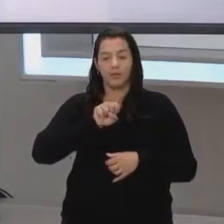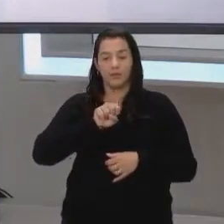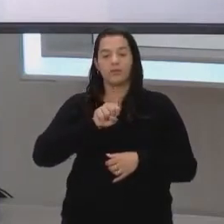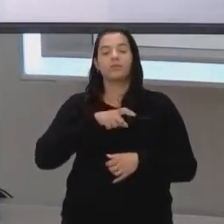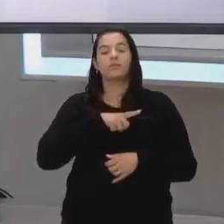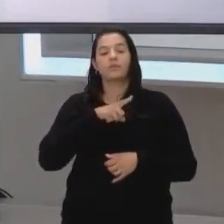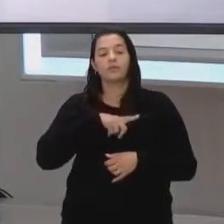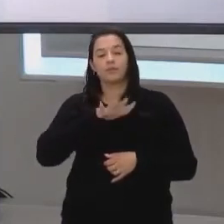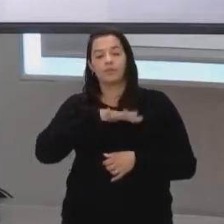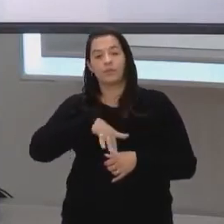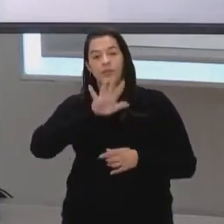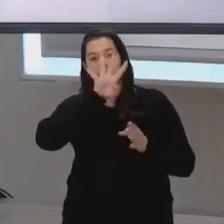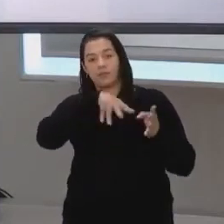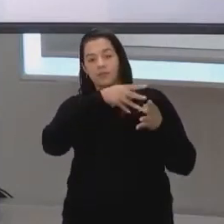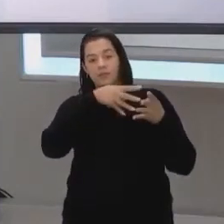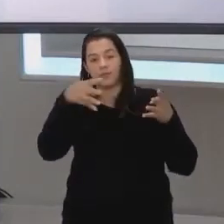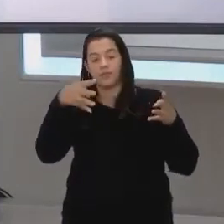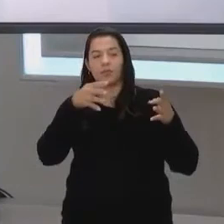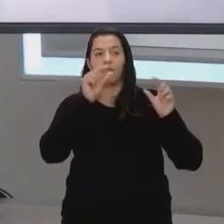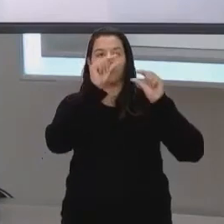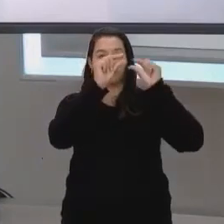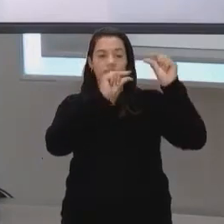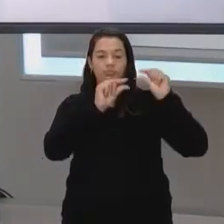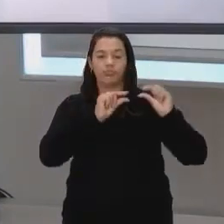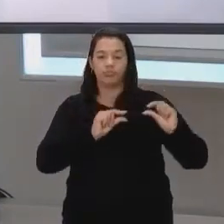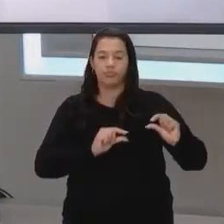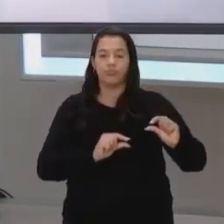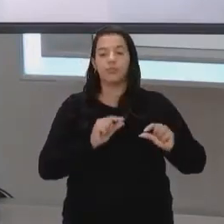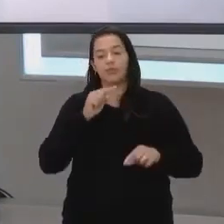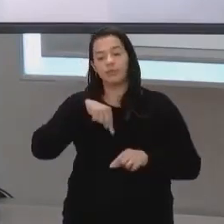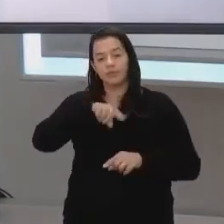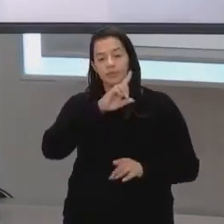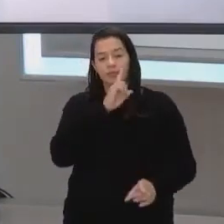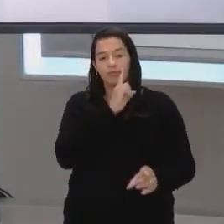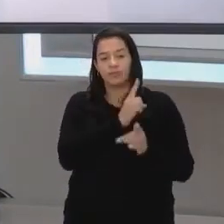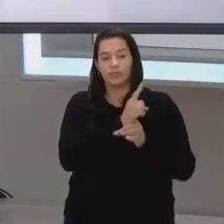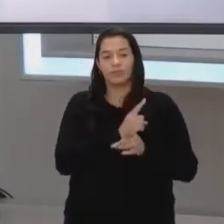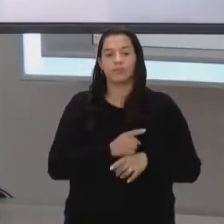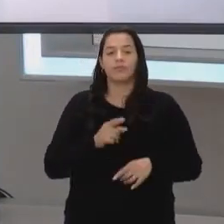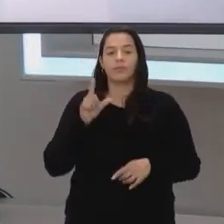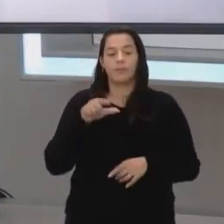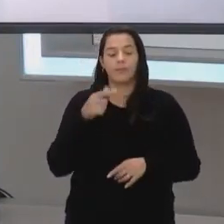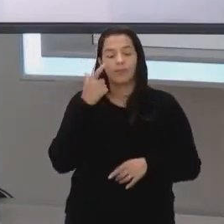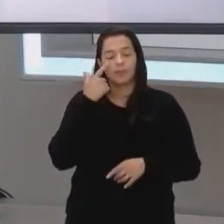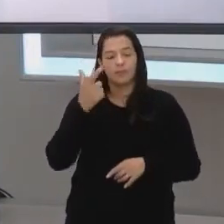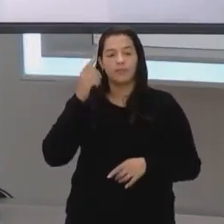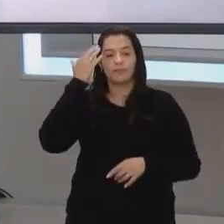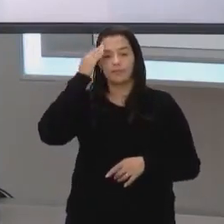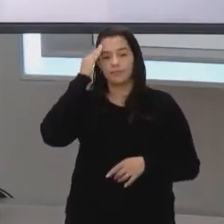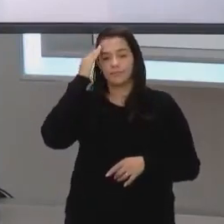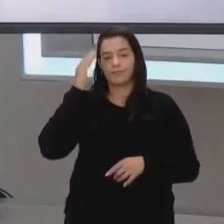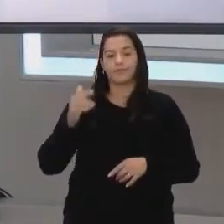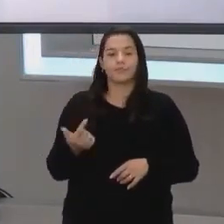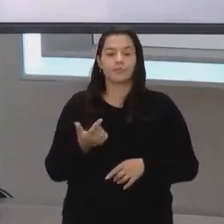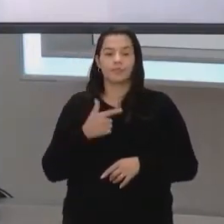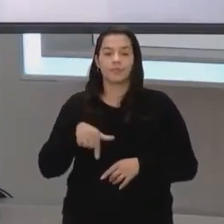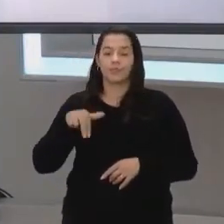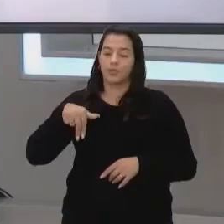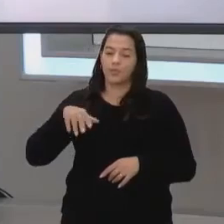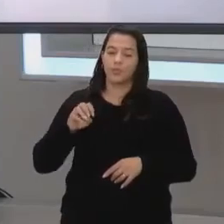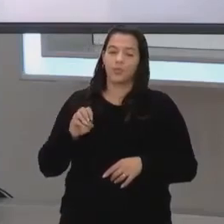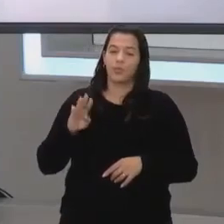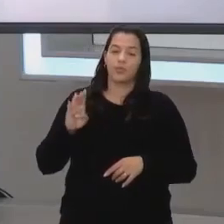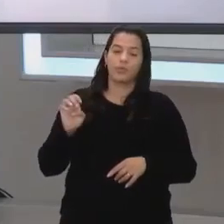esses elementos lá na tabela, é só ir lá na tabela periódica e identificar lá gases nobres. Então você vai entender que nobre já vem do